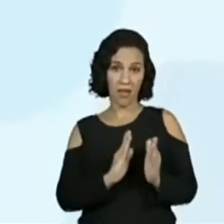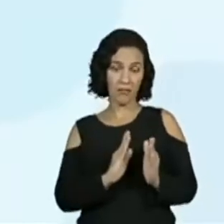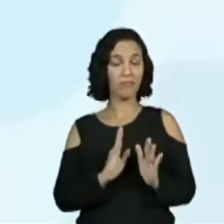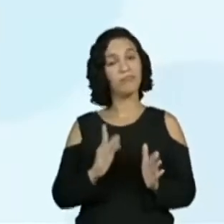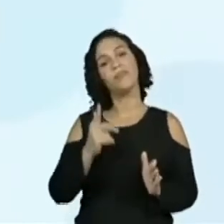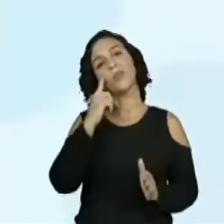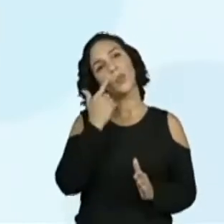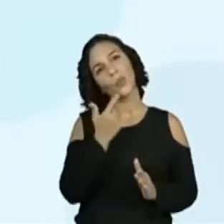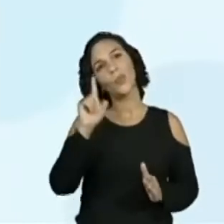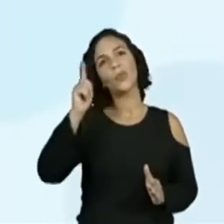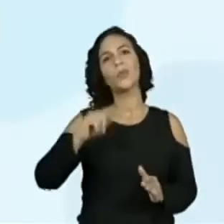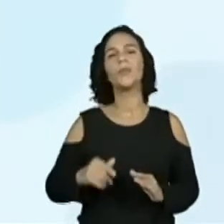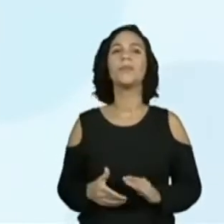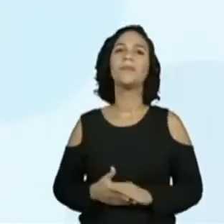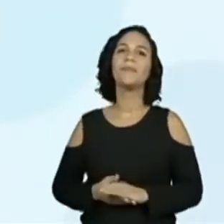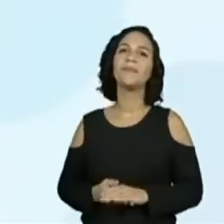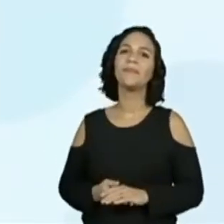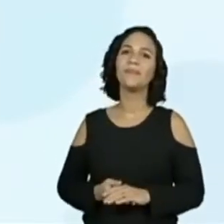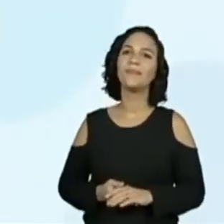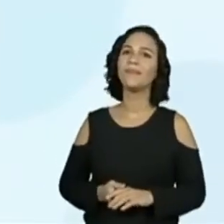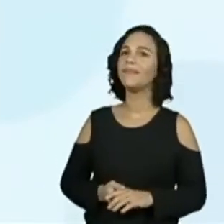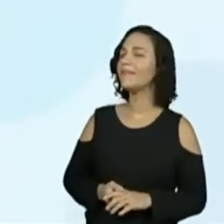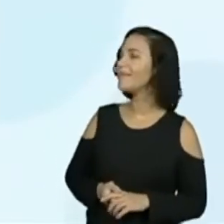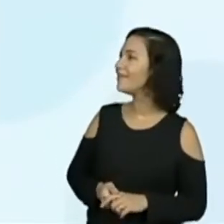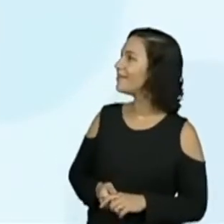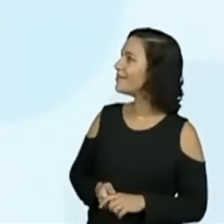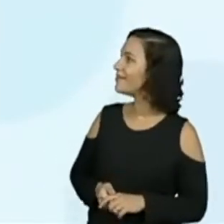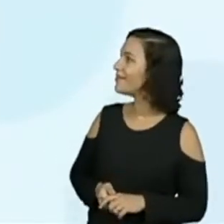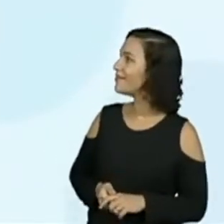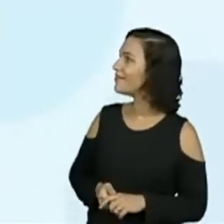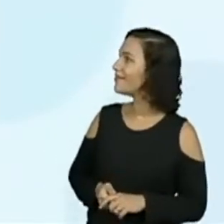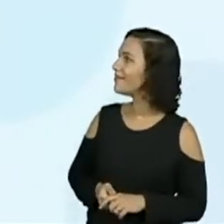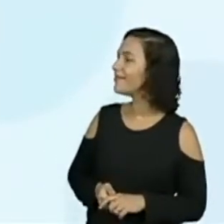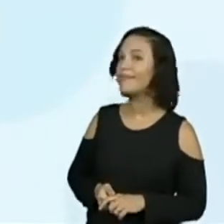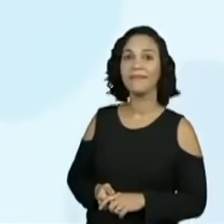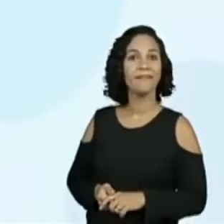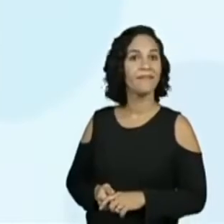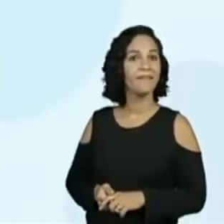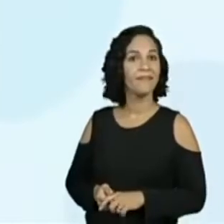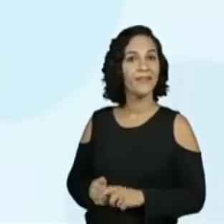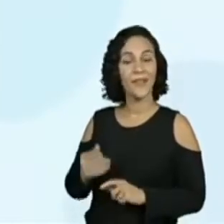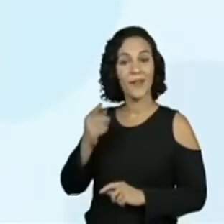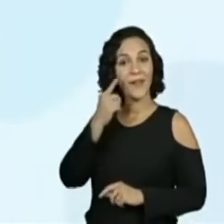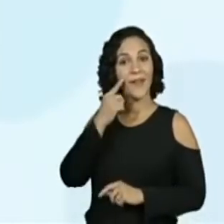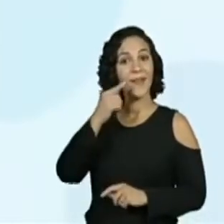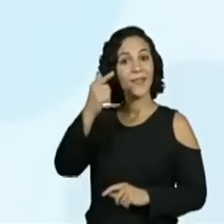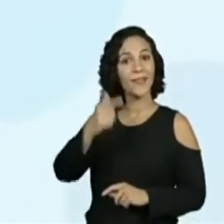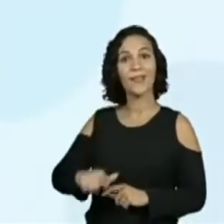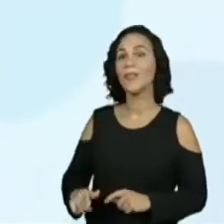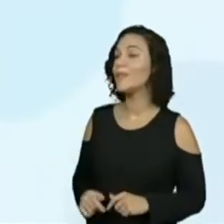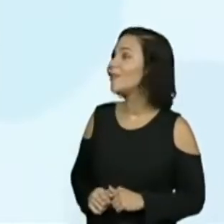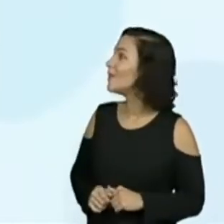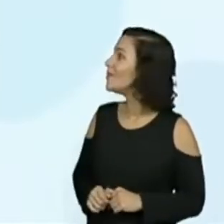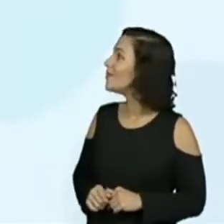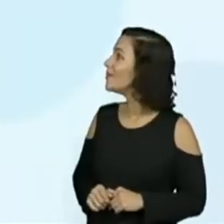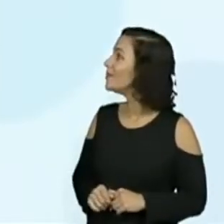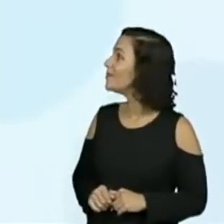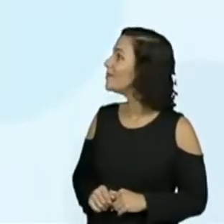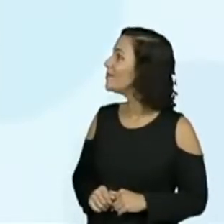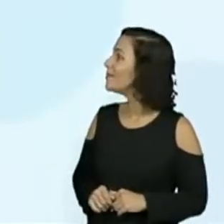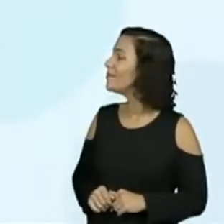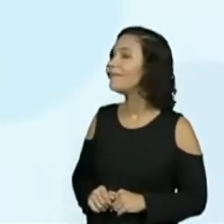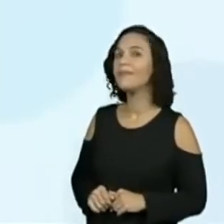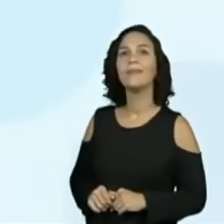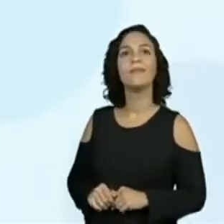legenda. Opa, quase já dei. Opa, apareceu de novo uma imagem.